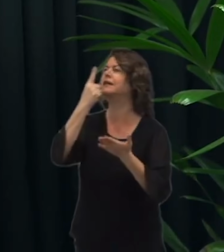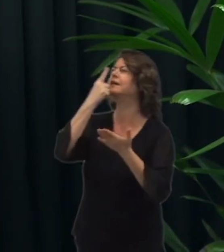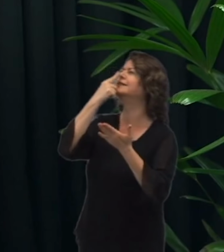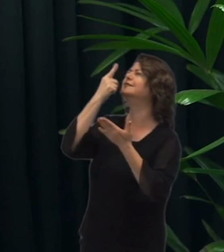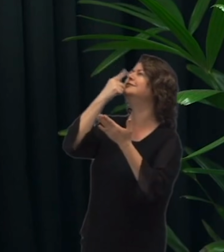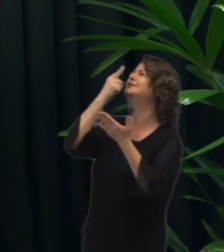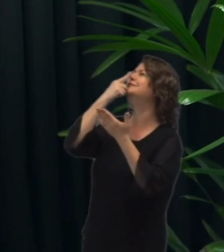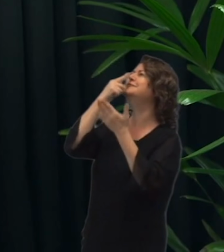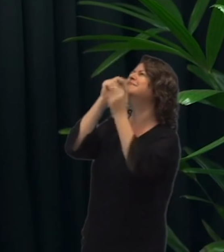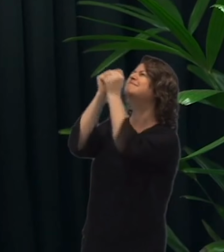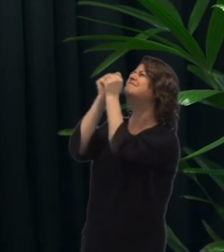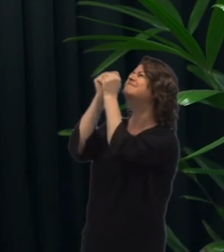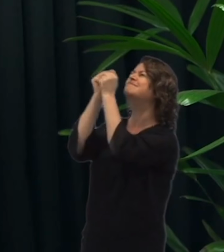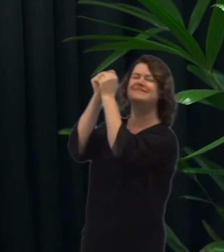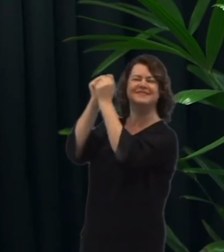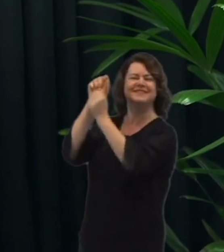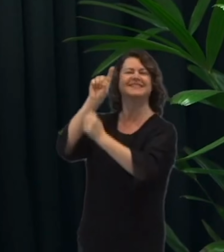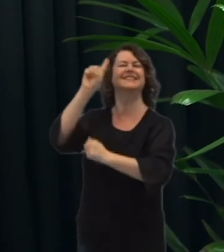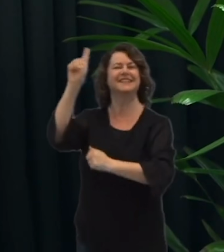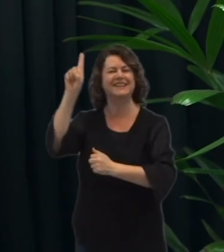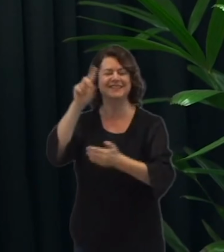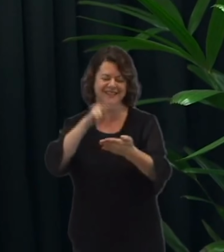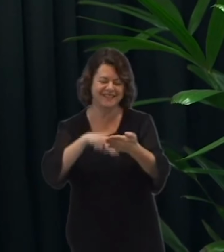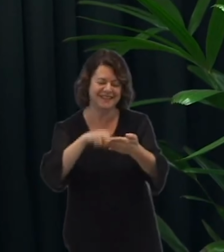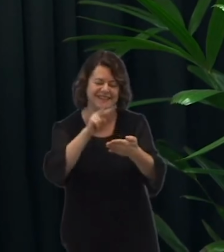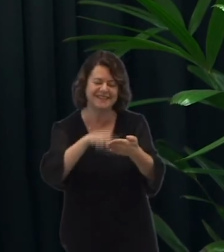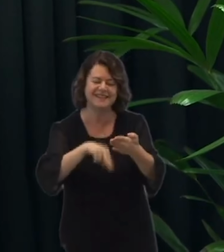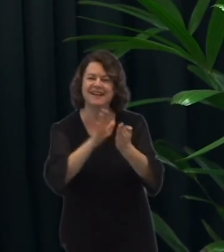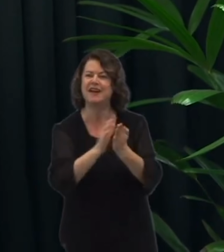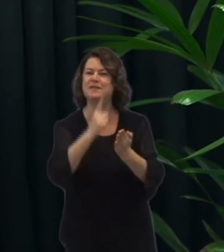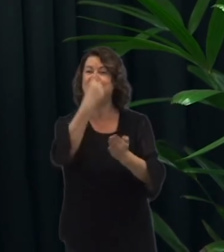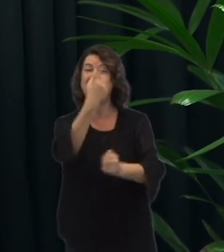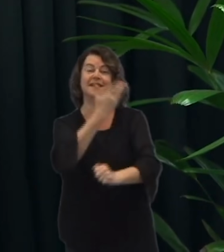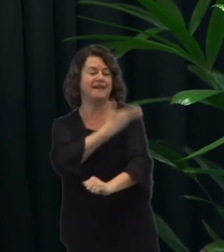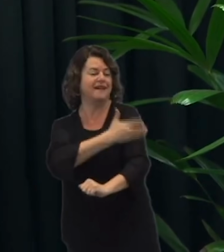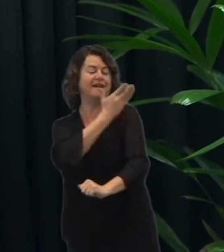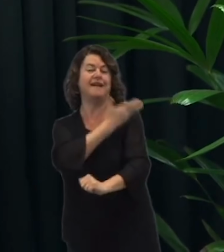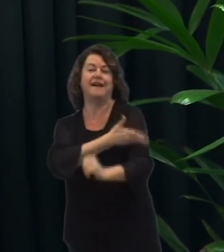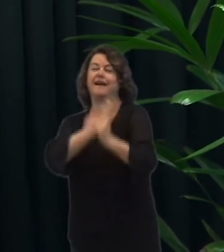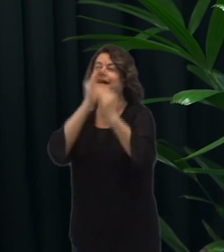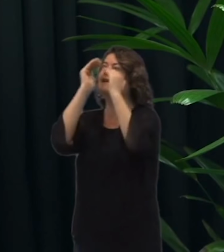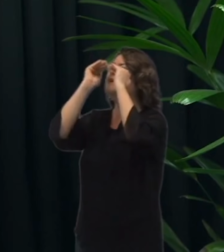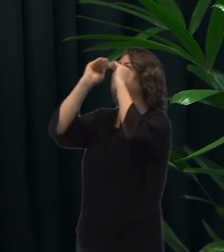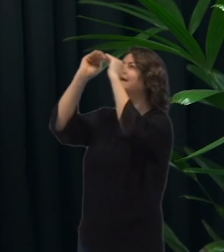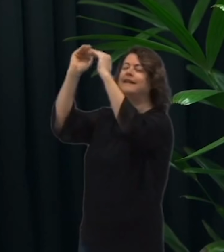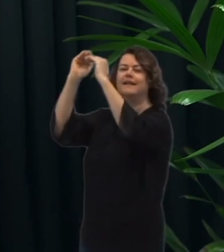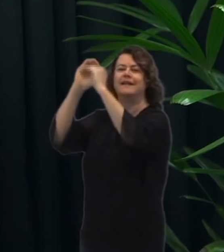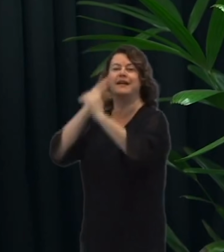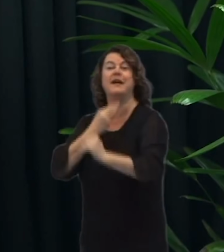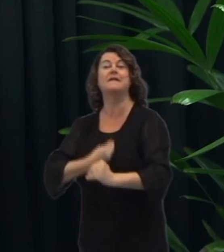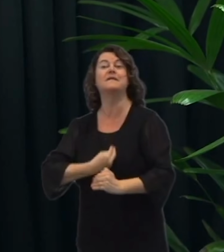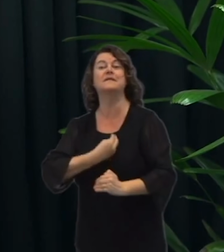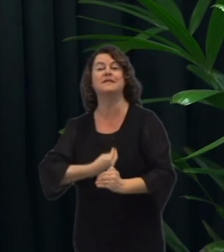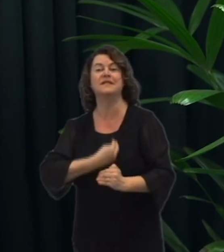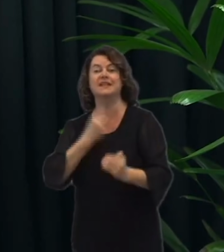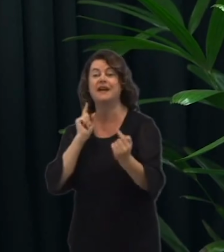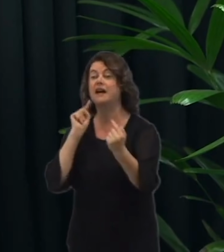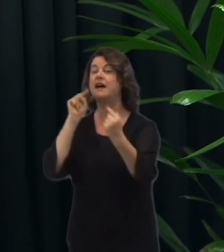Deus, através da leitura da palavra, através de uma vida onde você tenha